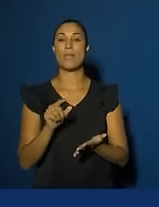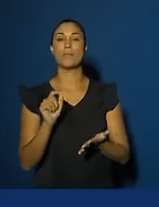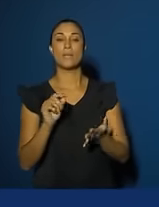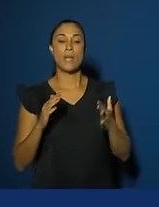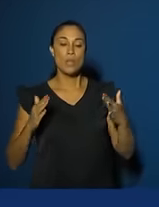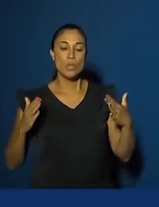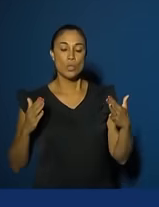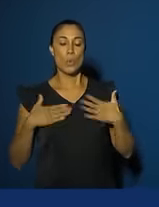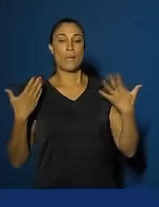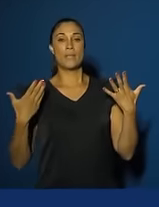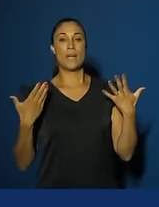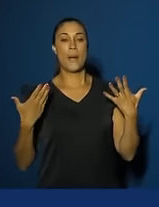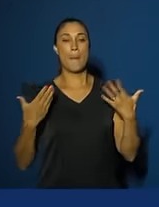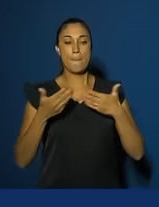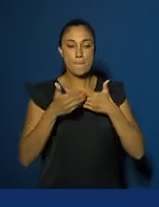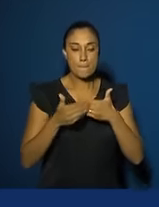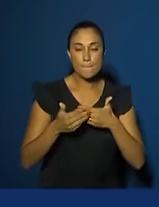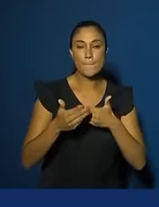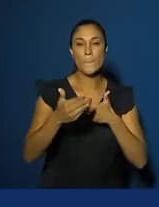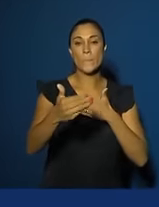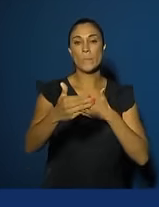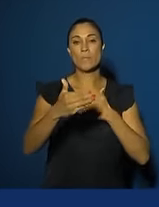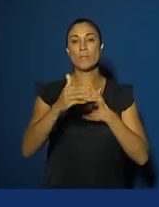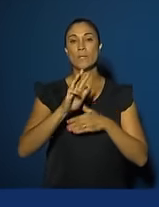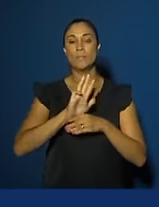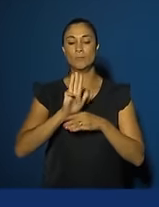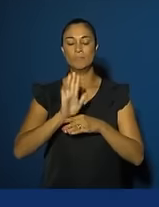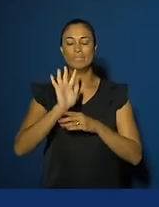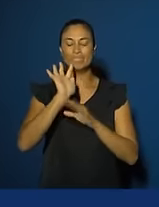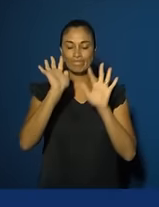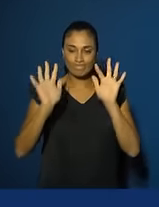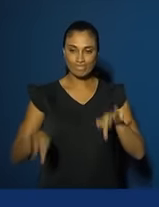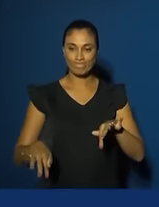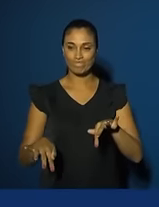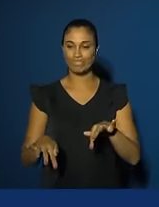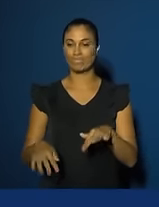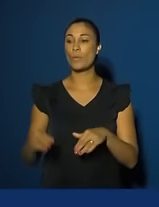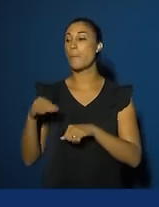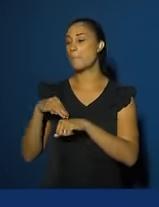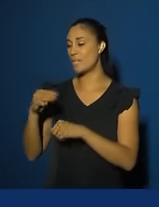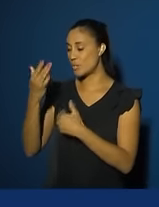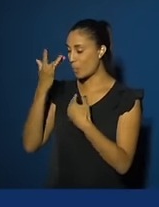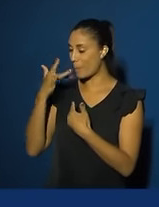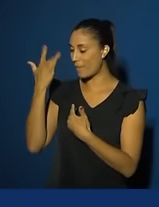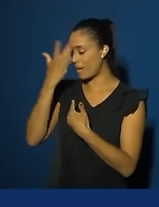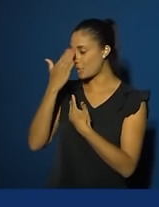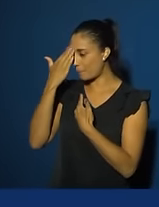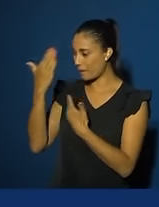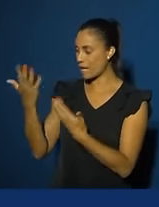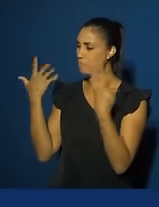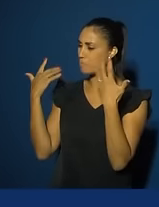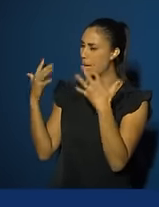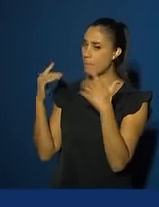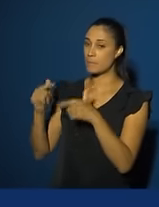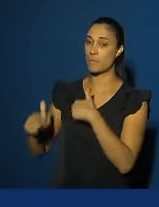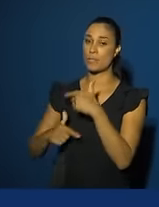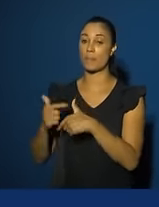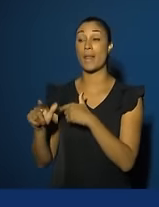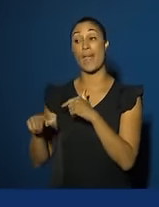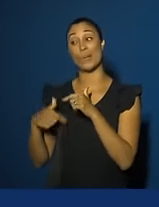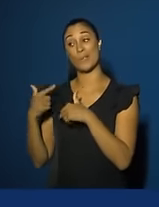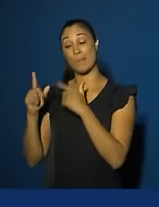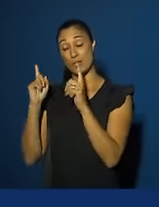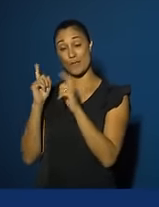a grande surpresa Daqui pro final do mandato do presidente Lula Ministro Muito obrigado pela presença do senhor parabéns pelo trabalho é um trabalho